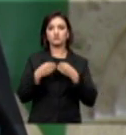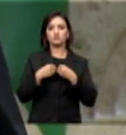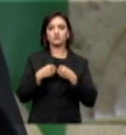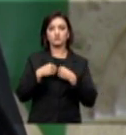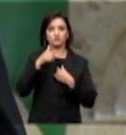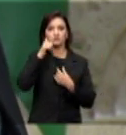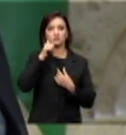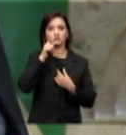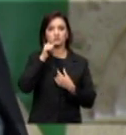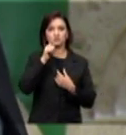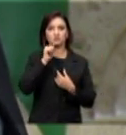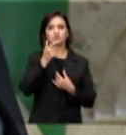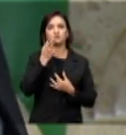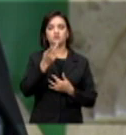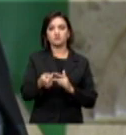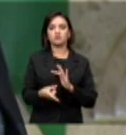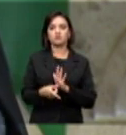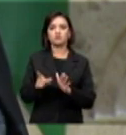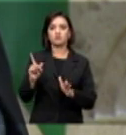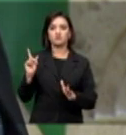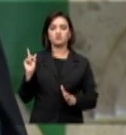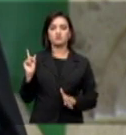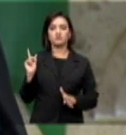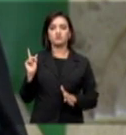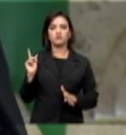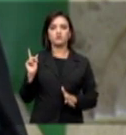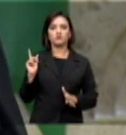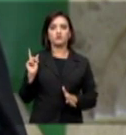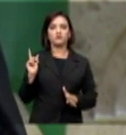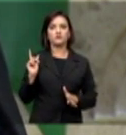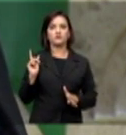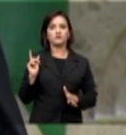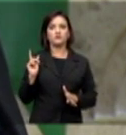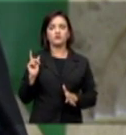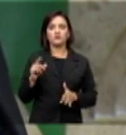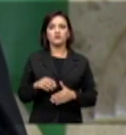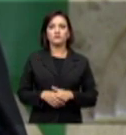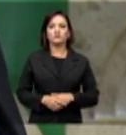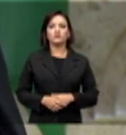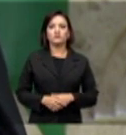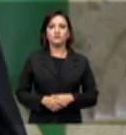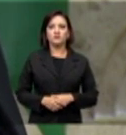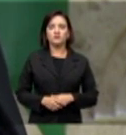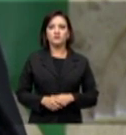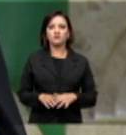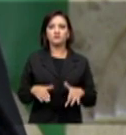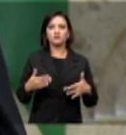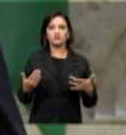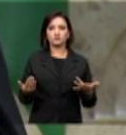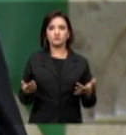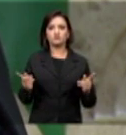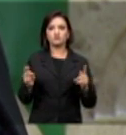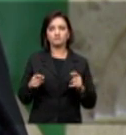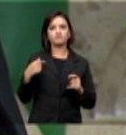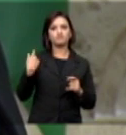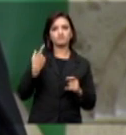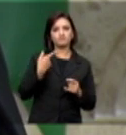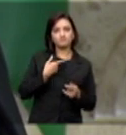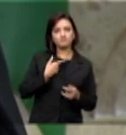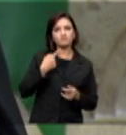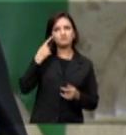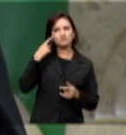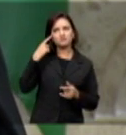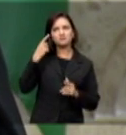que, creio, nos induz a uma reconsideração das posições anteriormente adotadas.